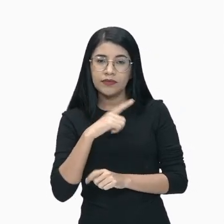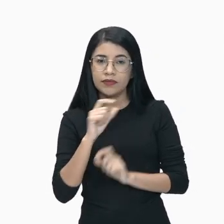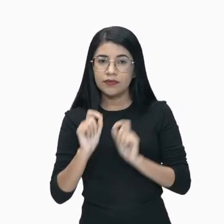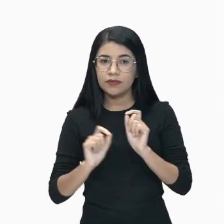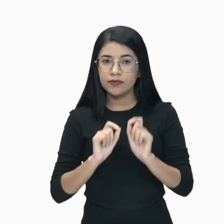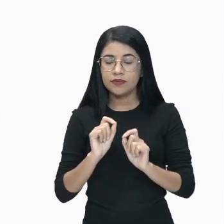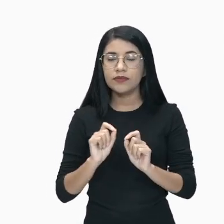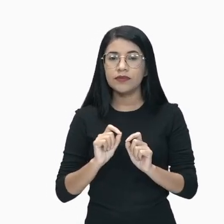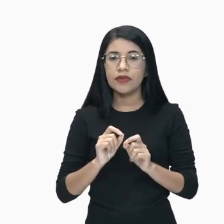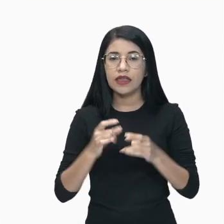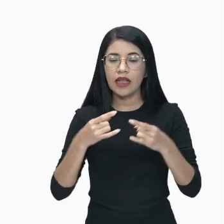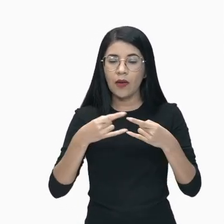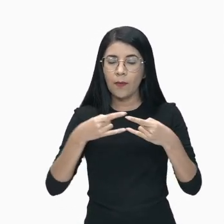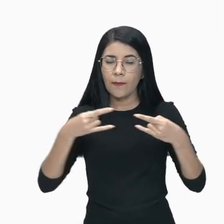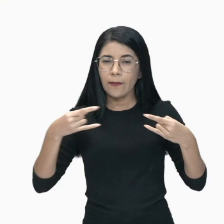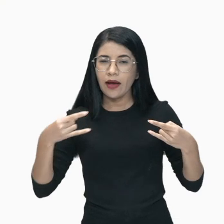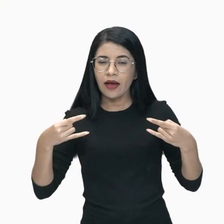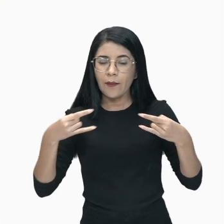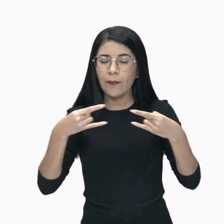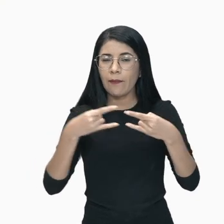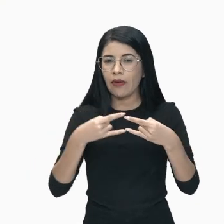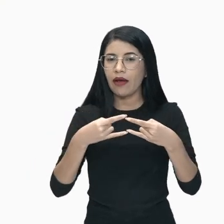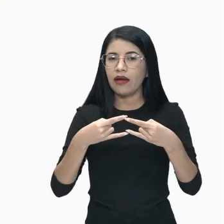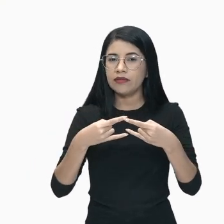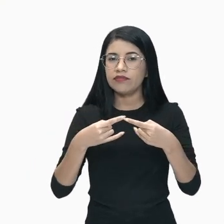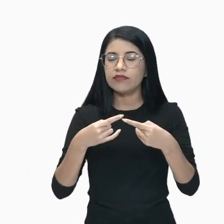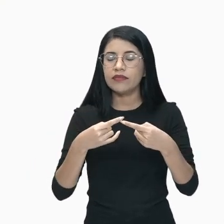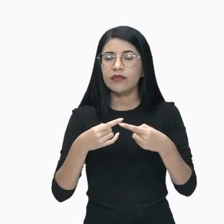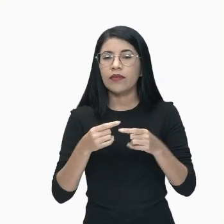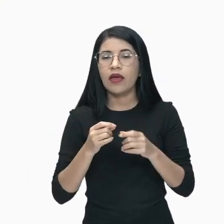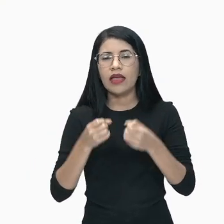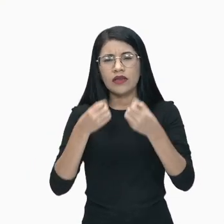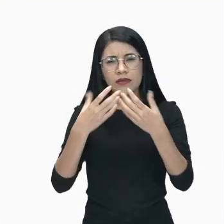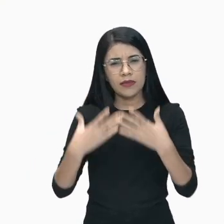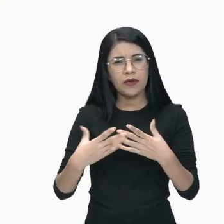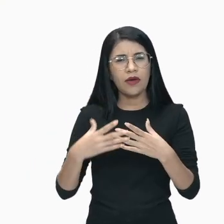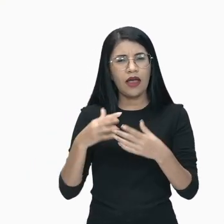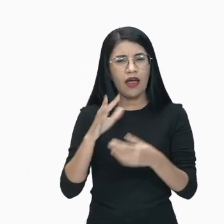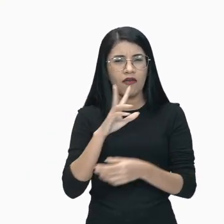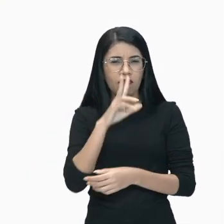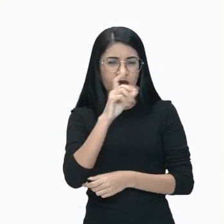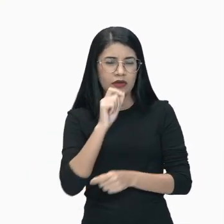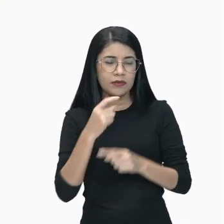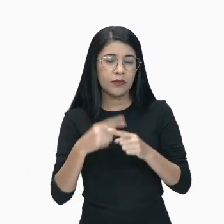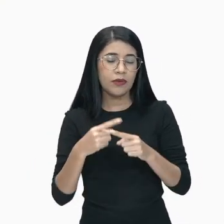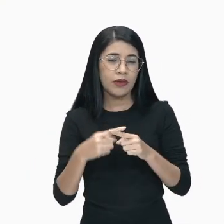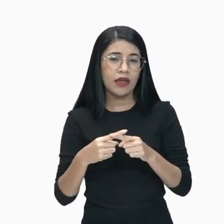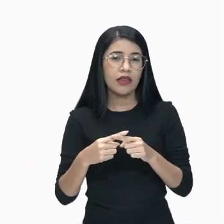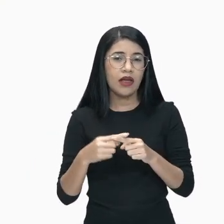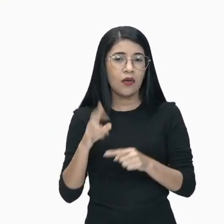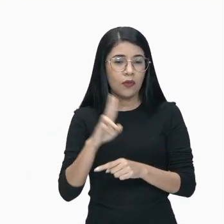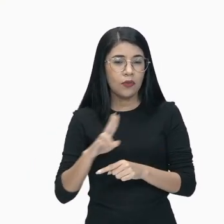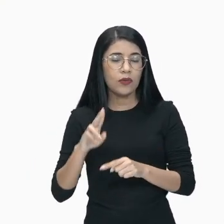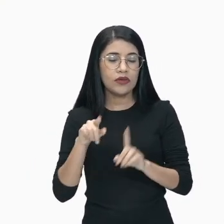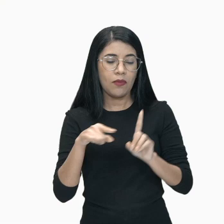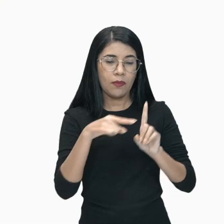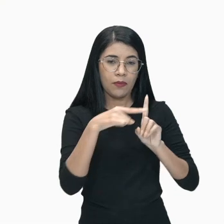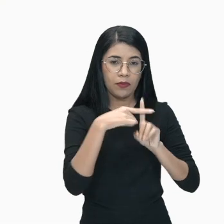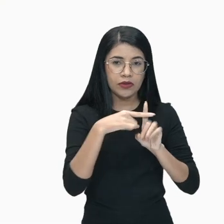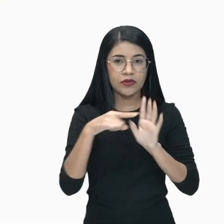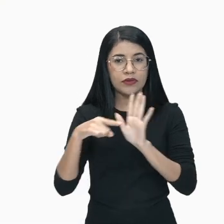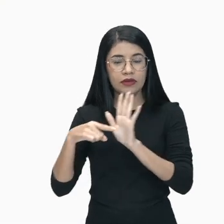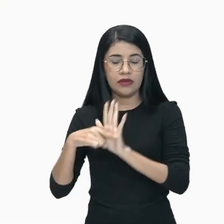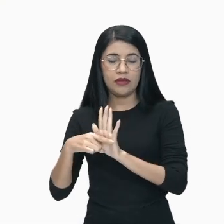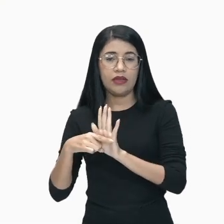são de atração ou de repulsão, eu falo essas forças porque a força ela age nas duas cargas, tá, pessoal? Para me ter